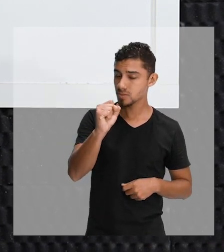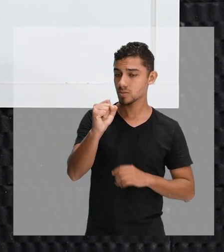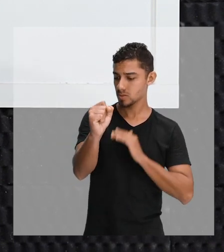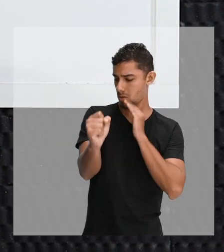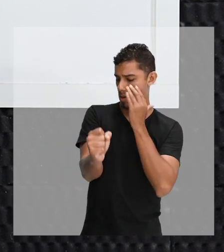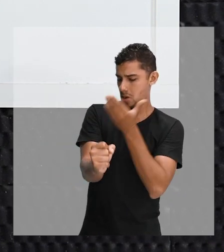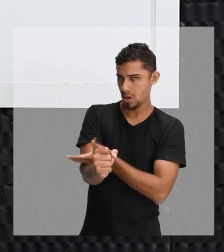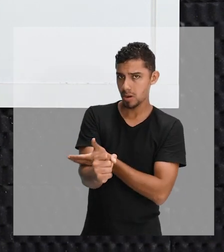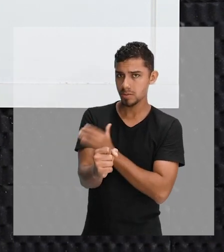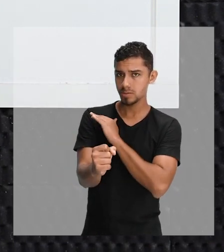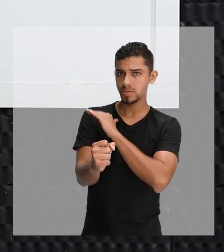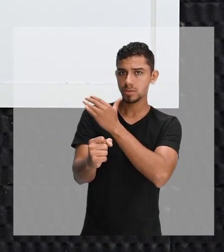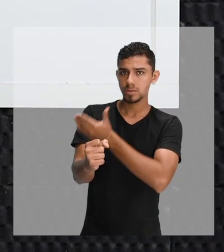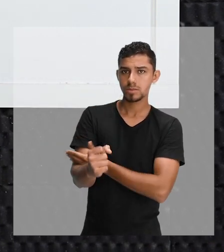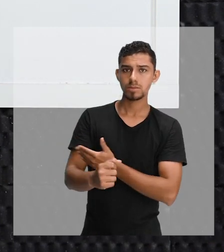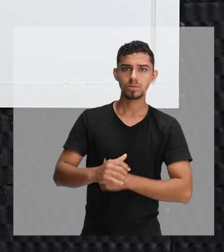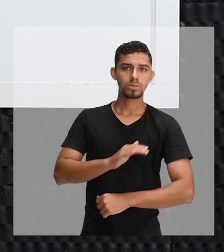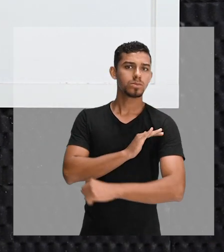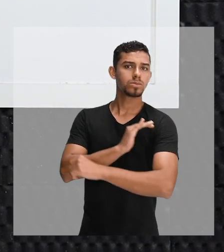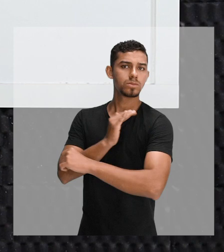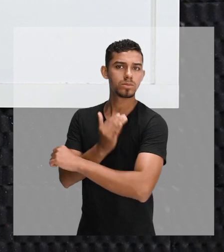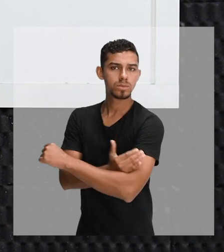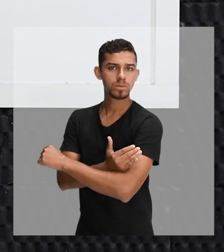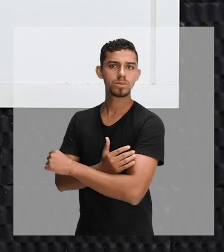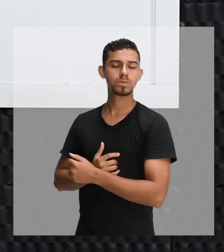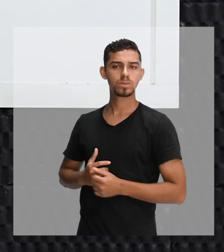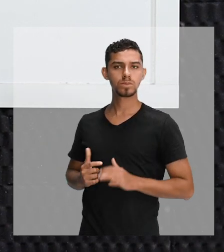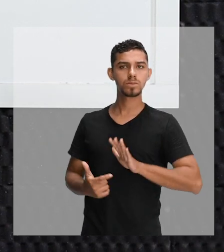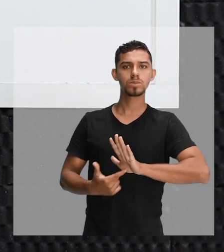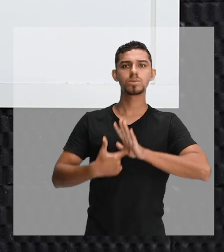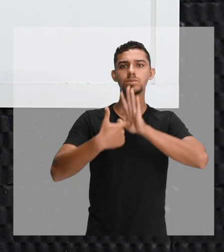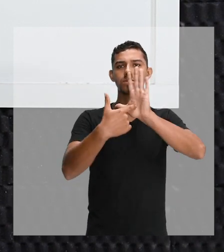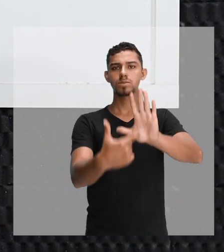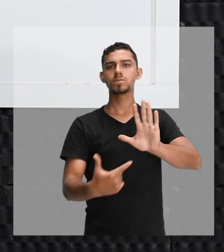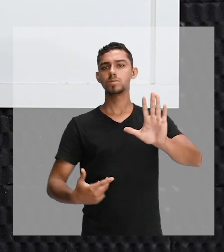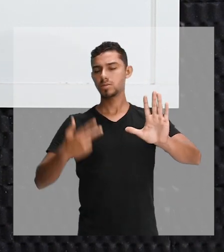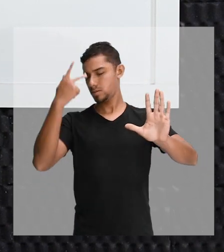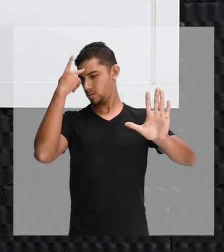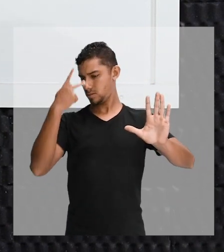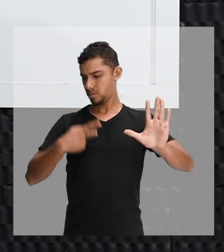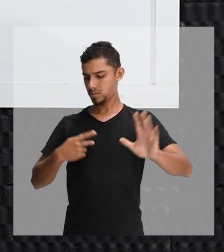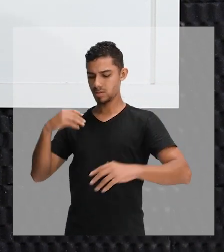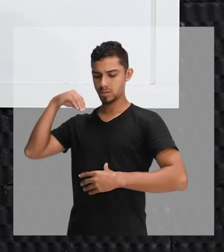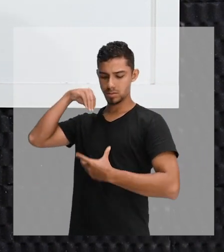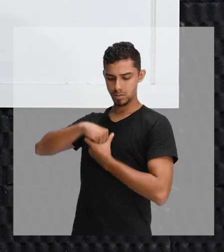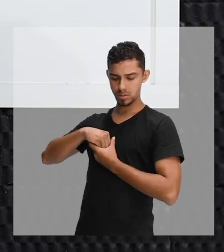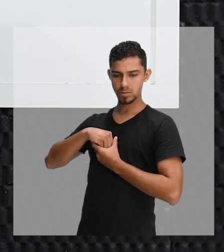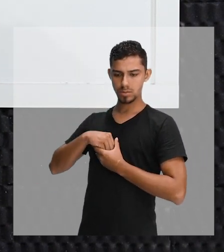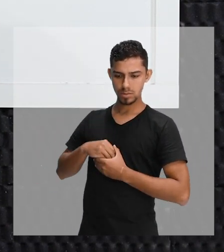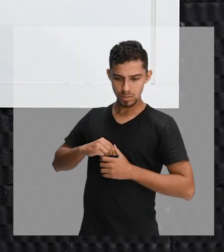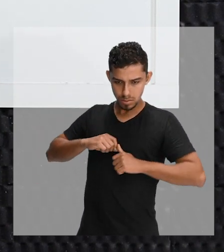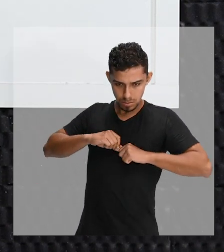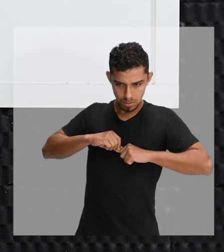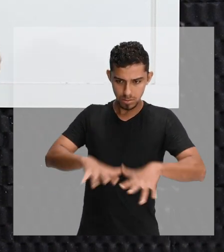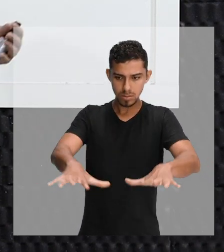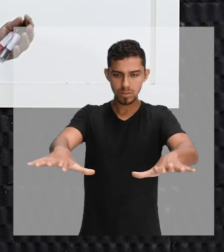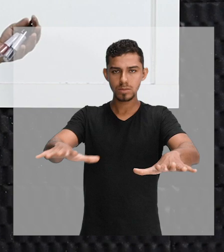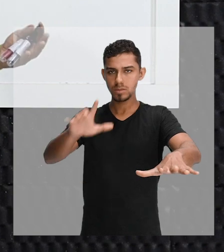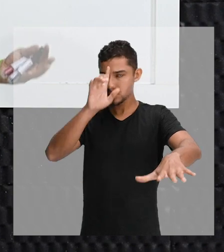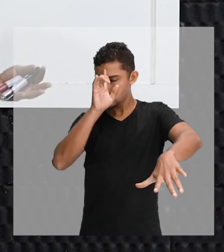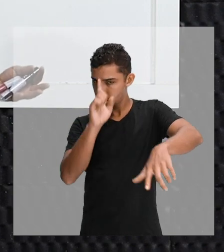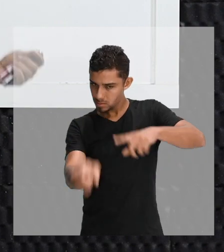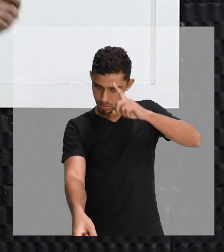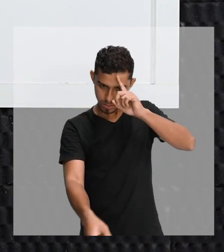força, você vai expelir, você vai mostrar aquilo que tem dentro de si para contagiar os outros. Ali o poder